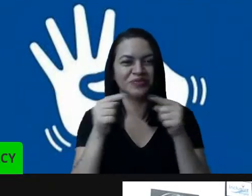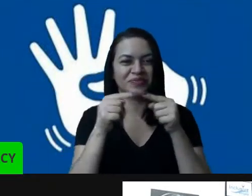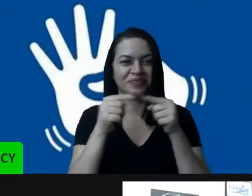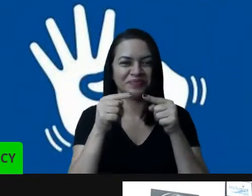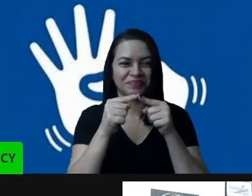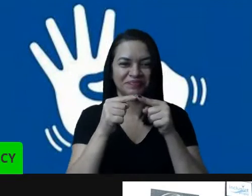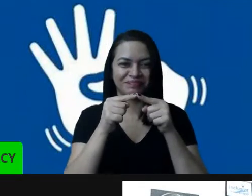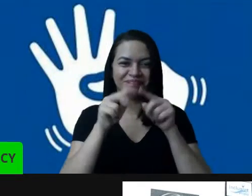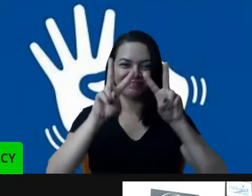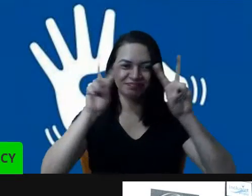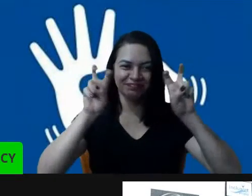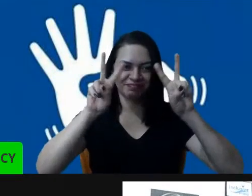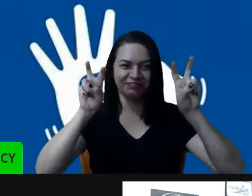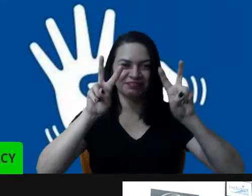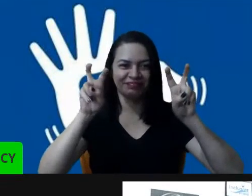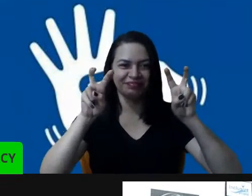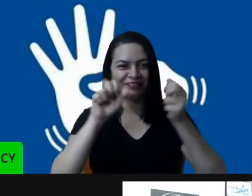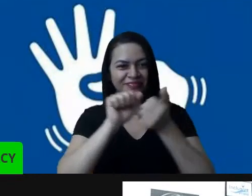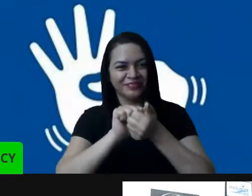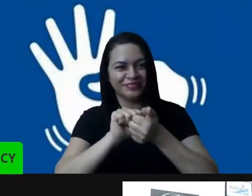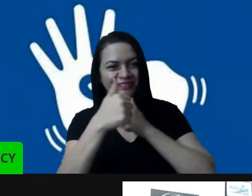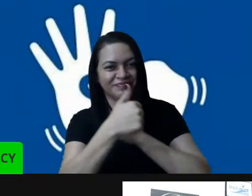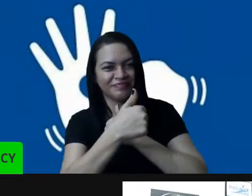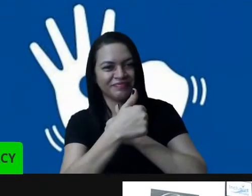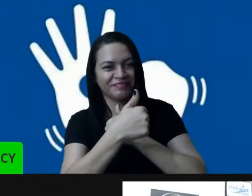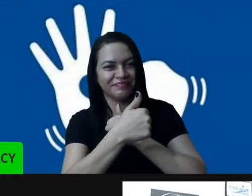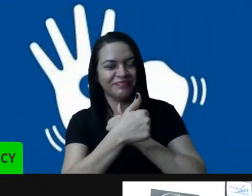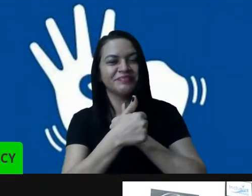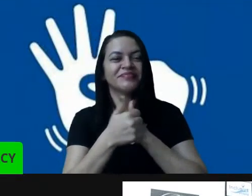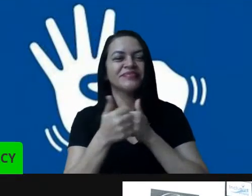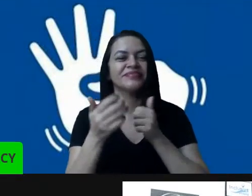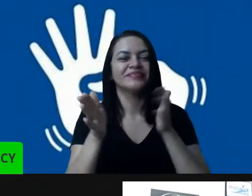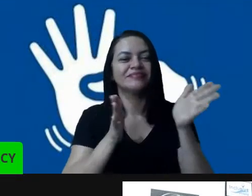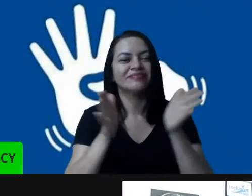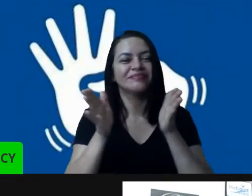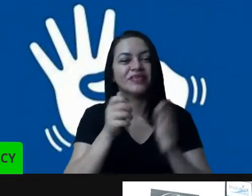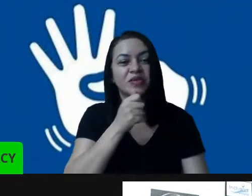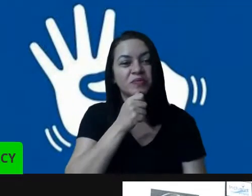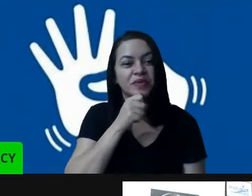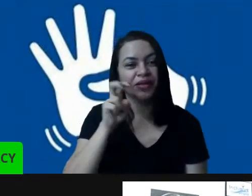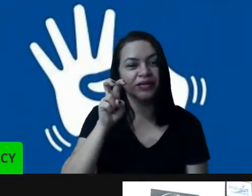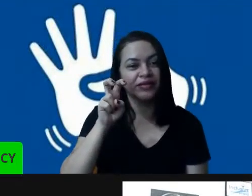adaptando aí. A gente está com ainda 5 minutinhos de live.